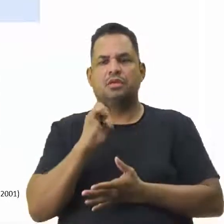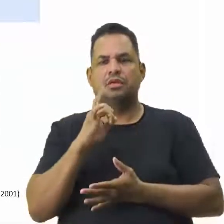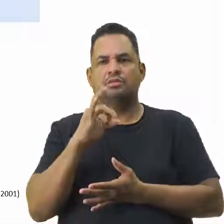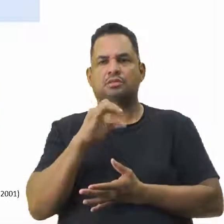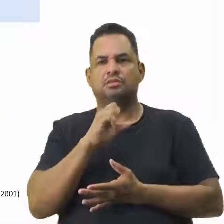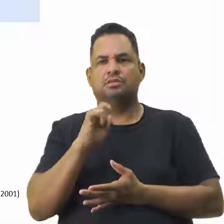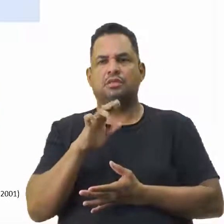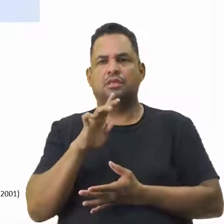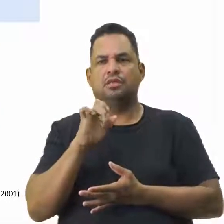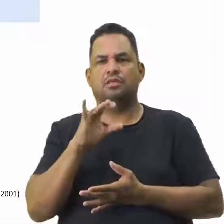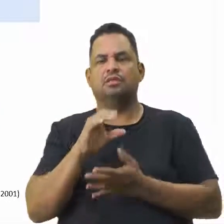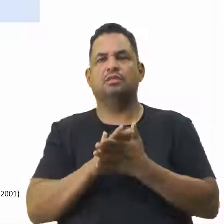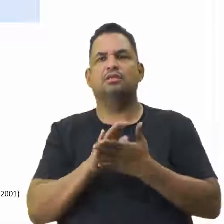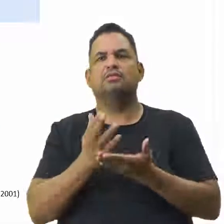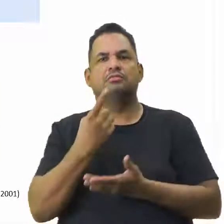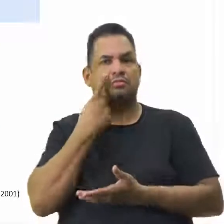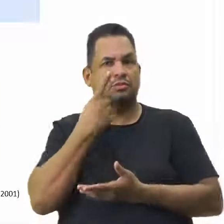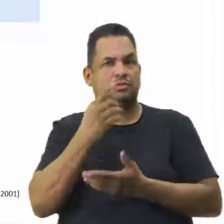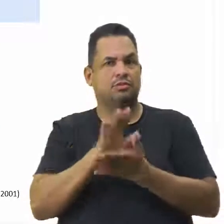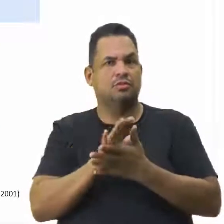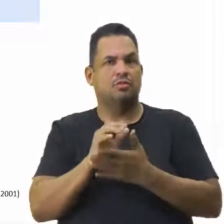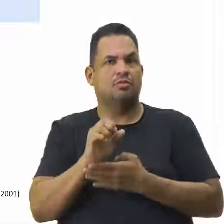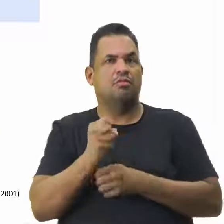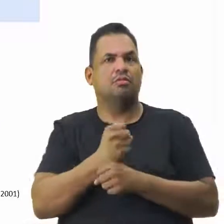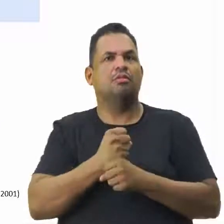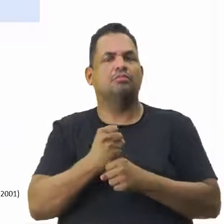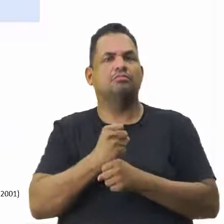Observa o ano, tá? Vem comigo.